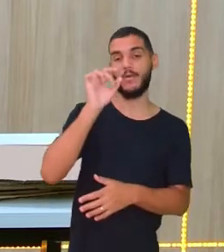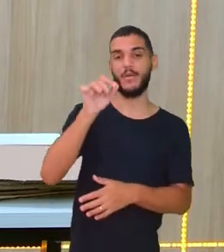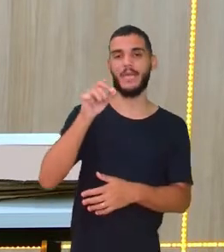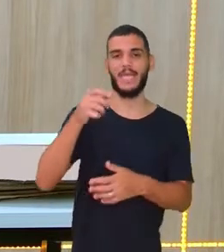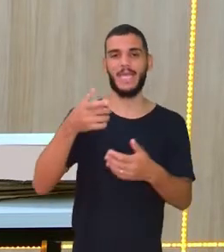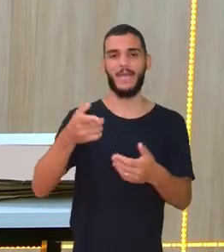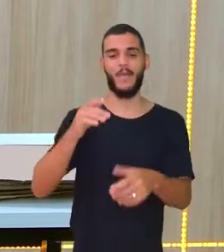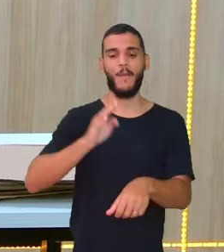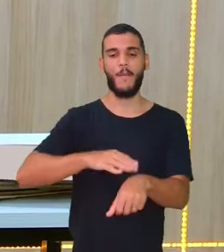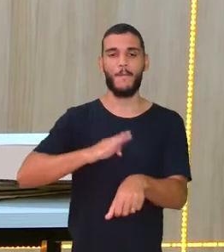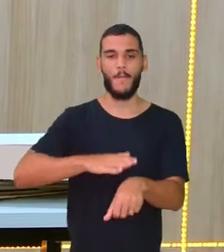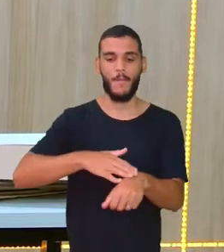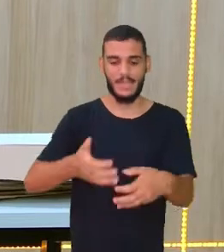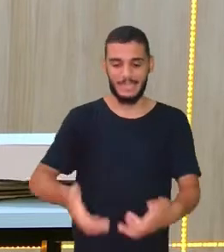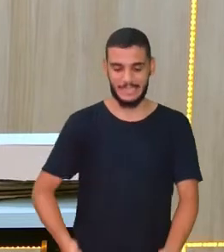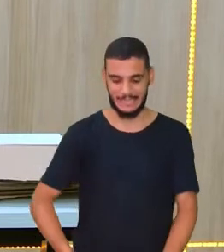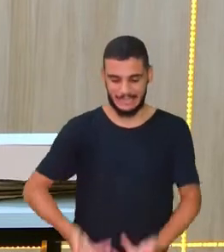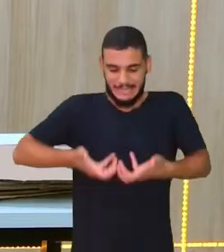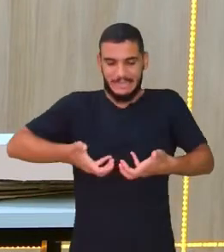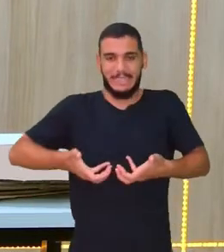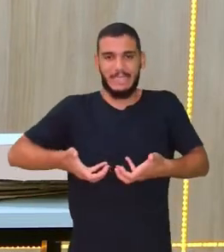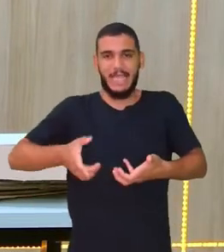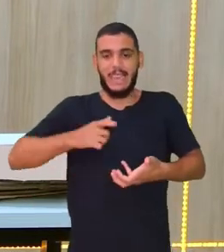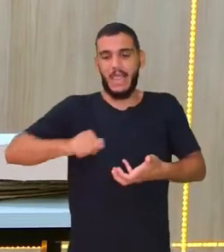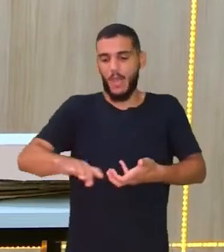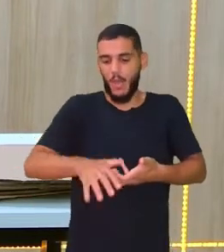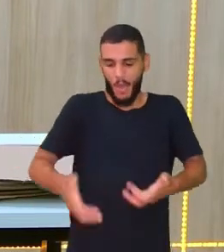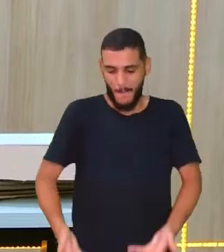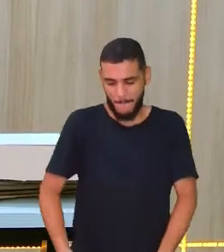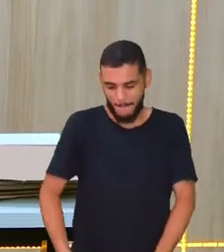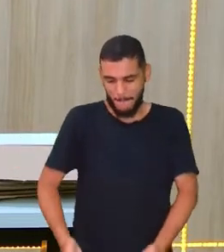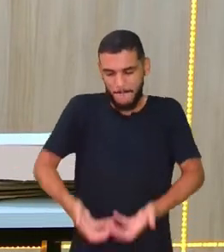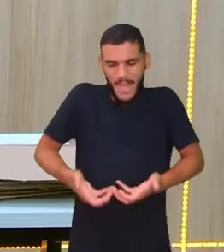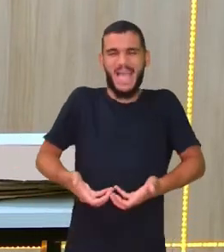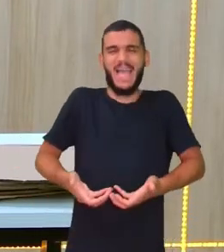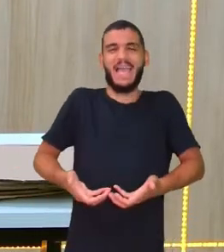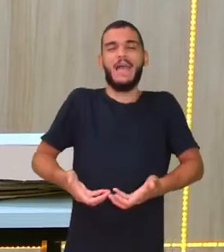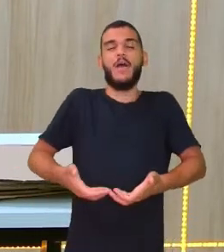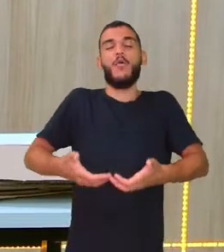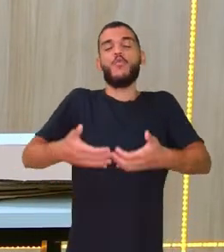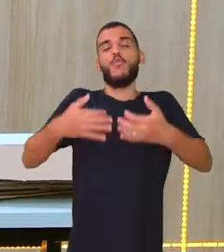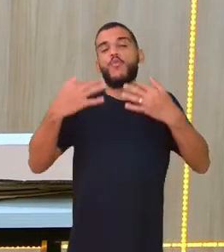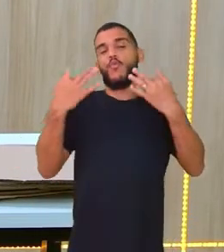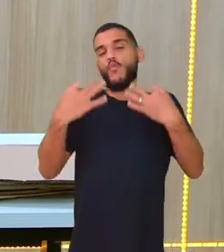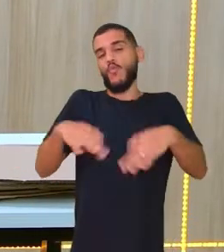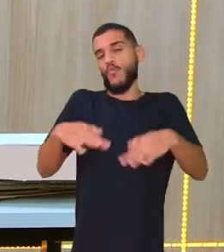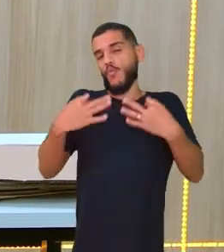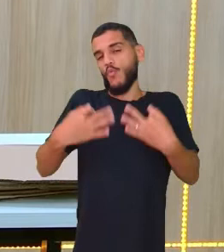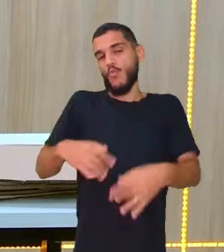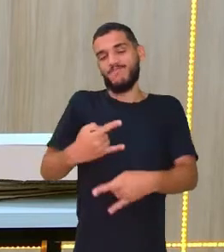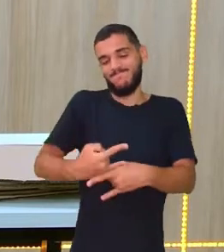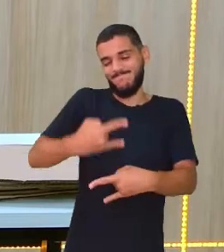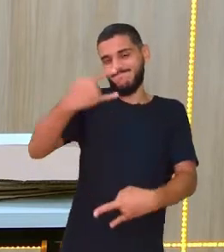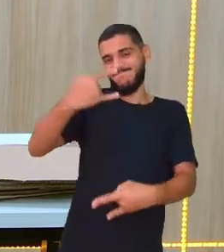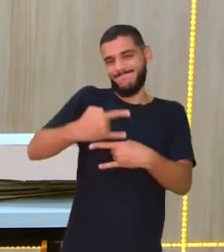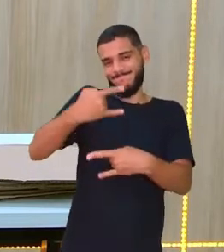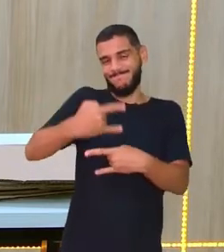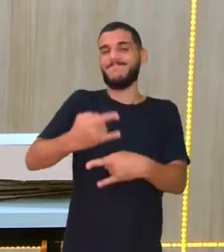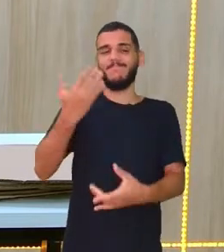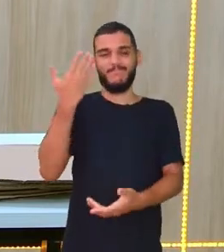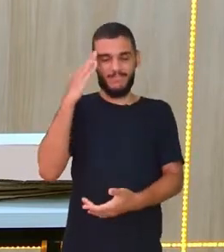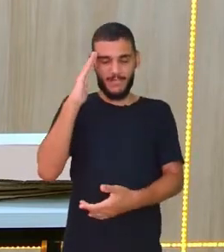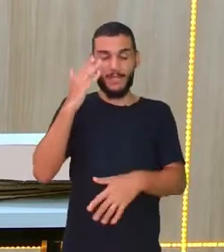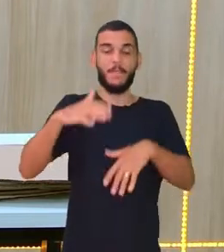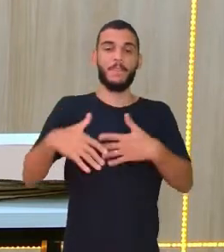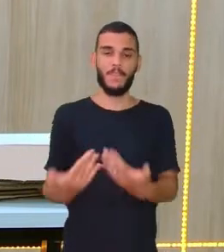tirar um objeto pesado do chão para erguer, a gente está sobrecarregando principalmente a coluna. Outra coisa que eu